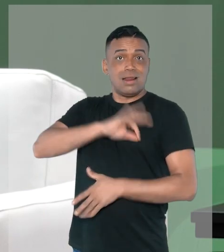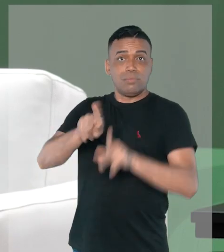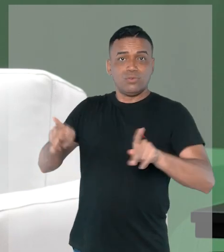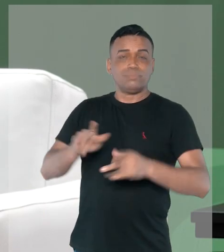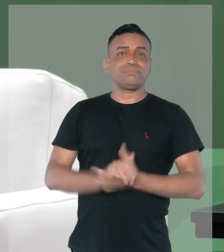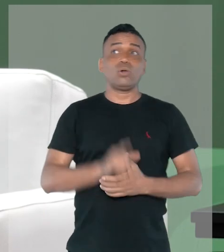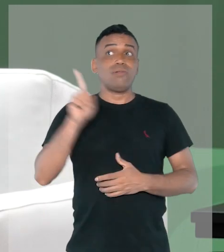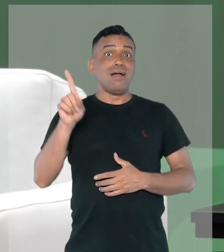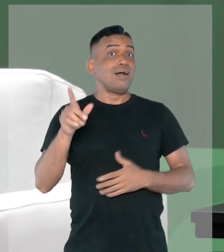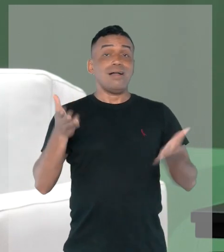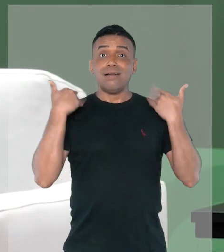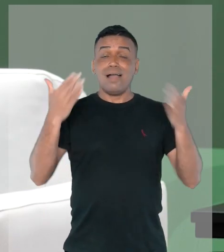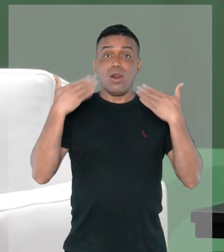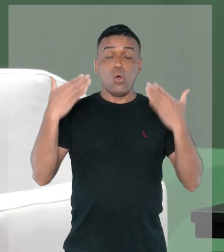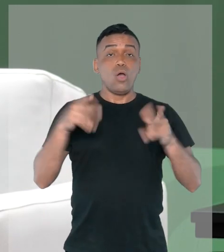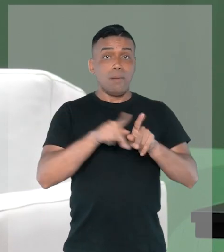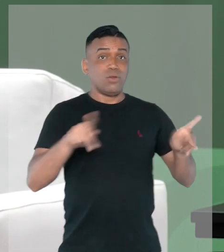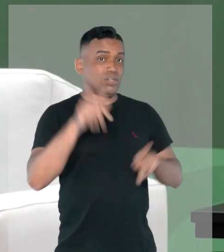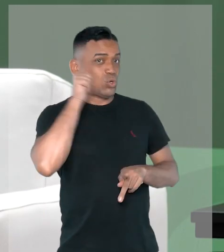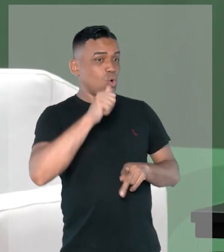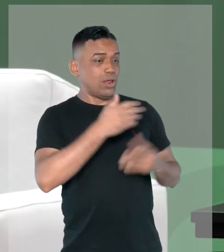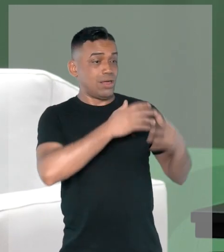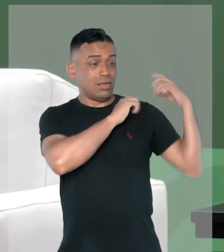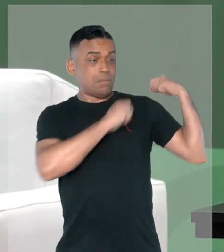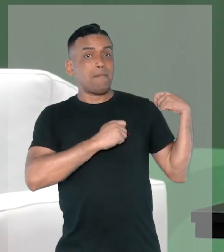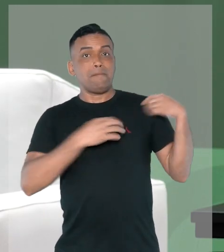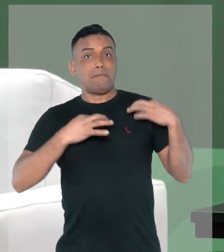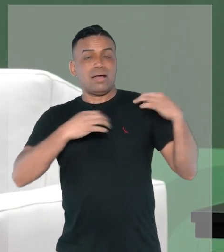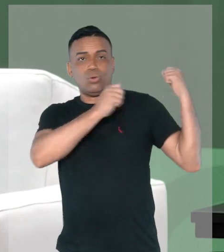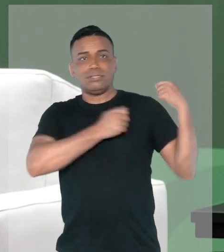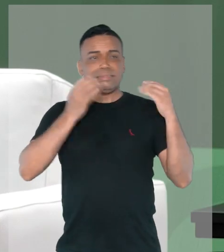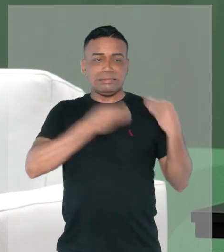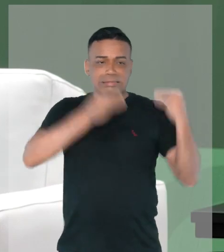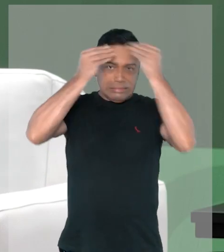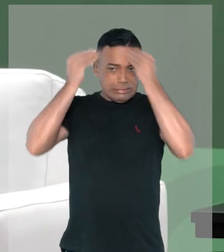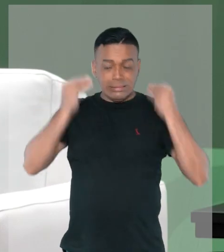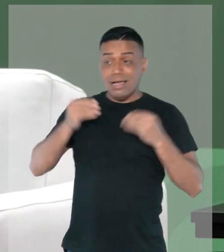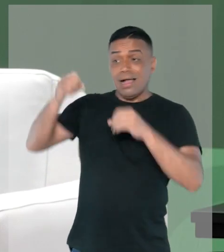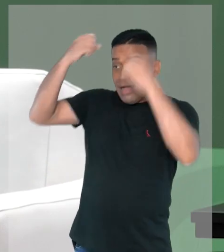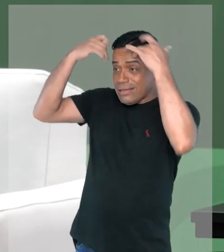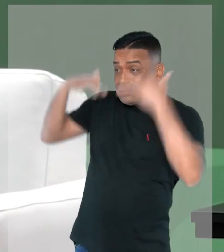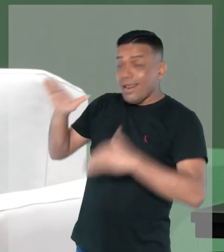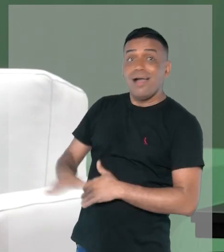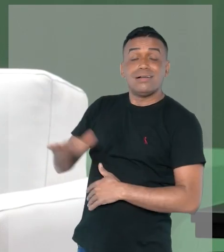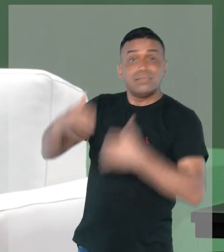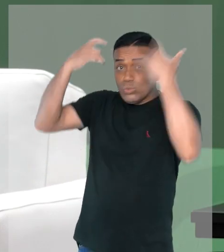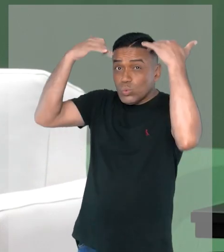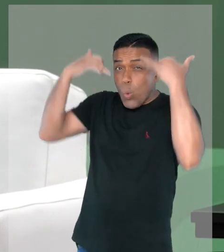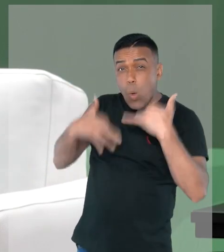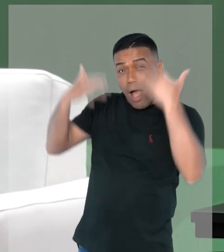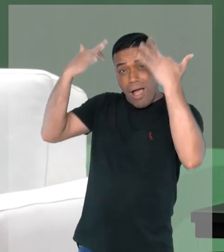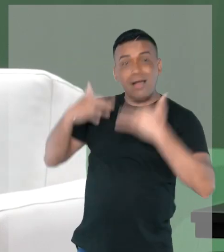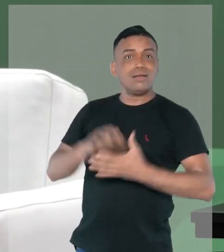calor, que a professora tinha uma toalha na mão, que ela ficava o tempo todo enxugando a cara, e as crianças também pingando de suor.